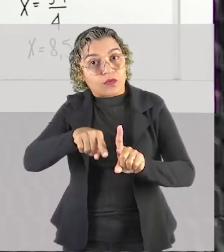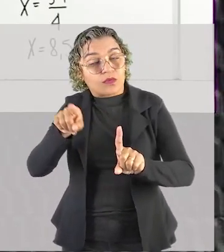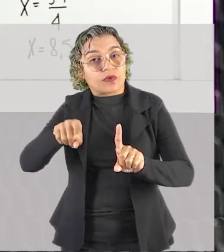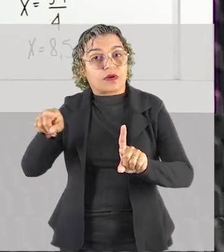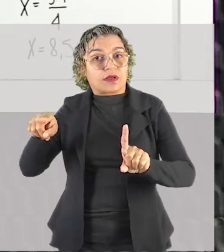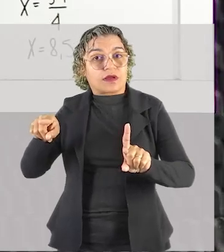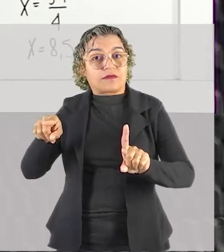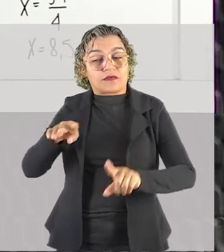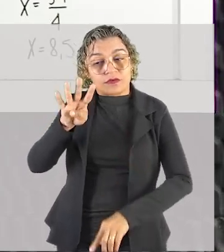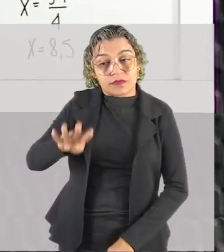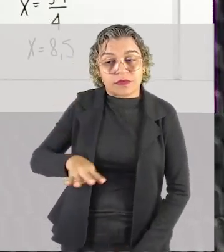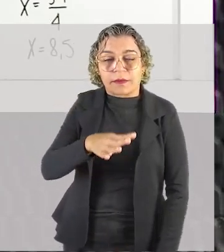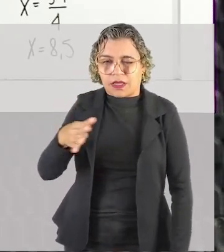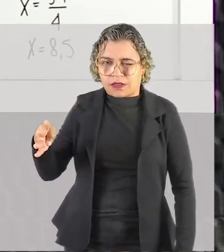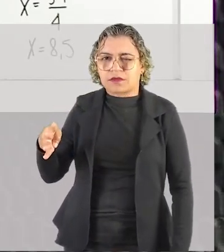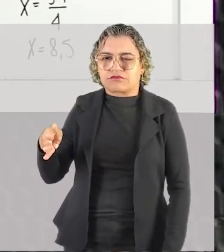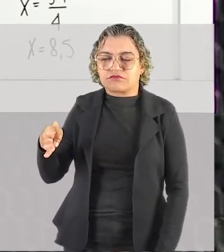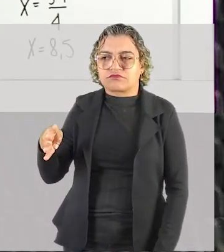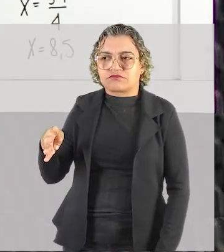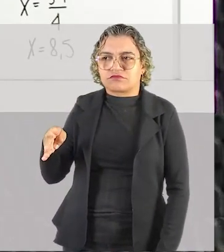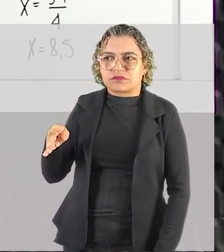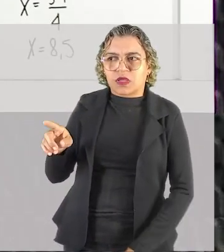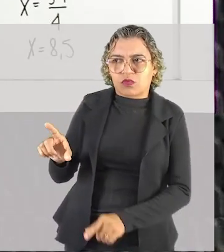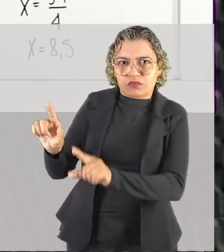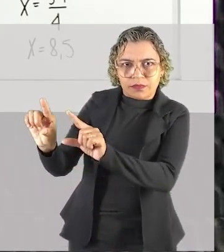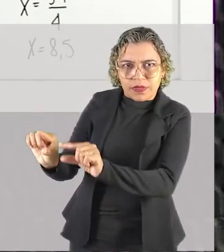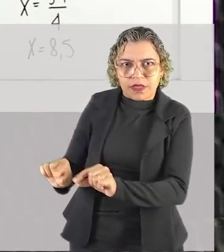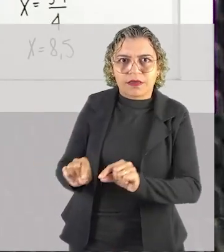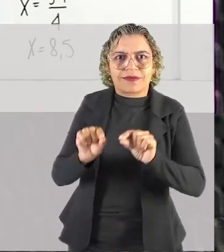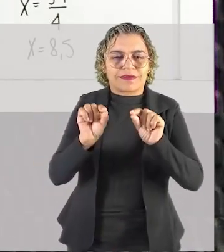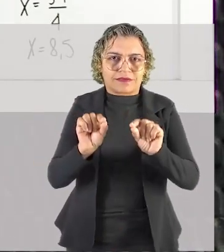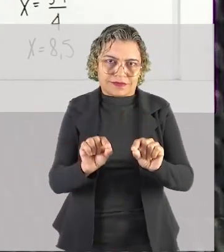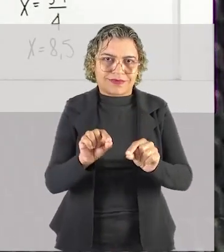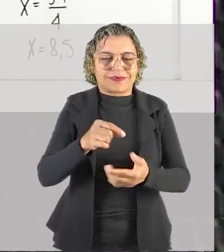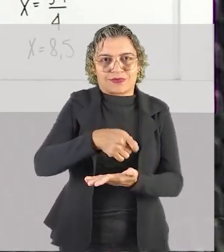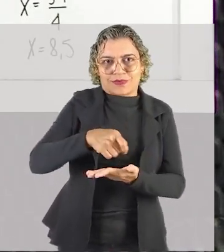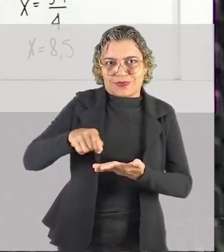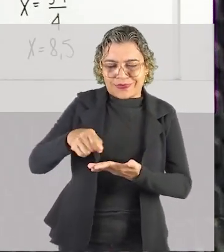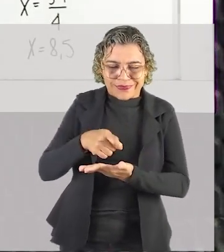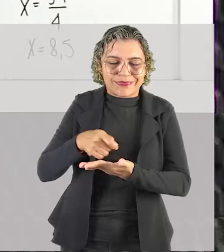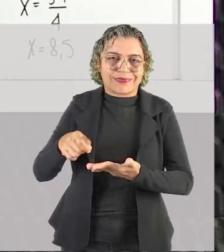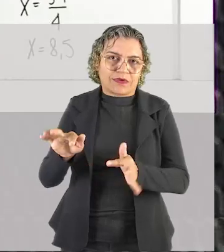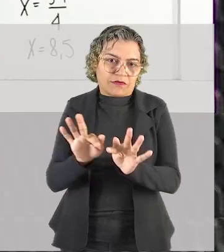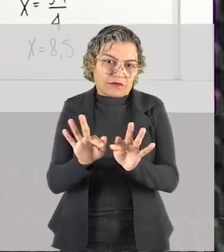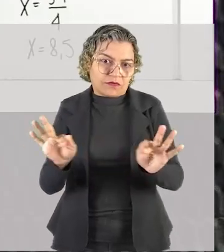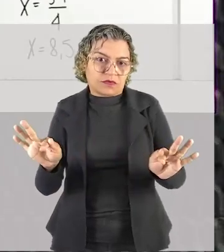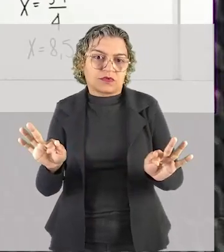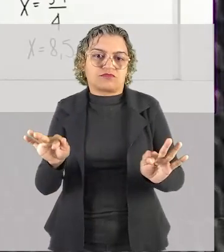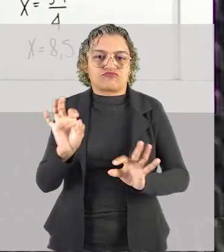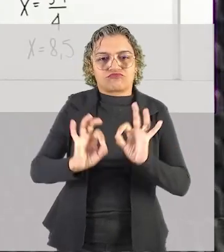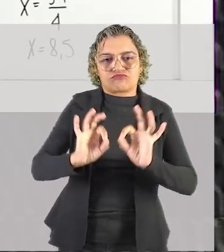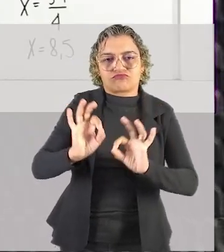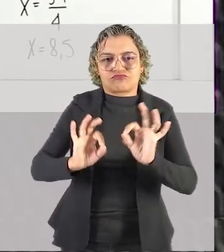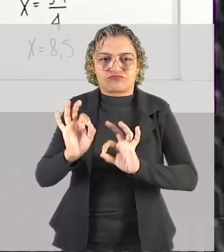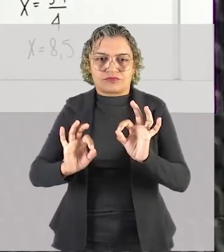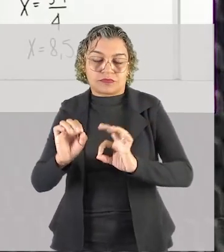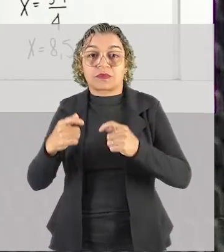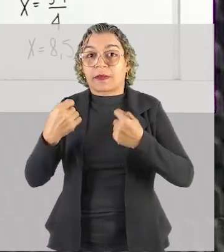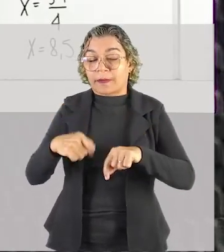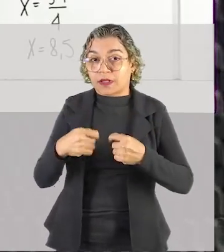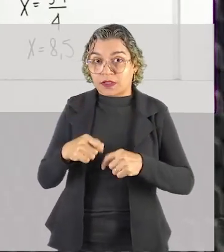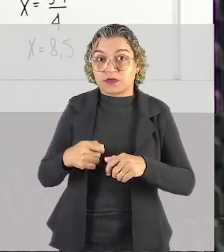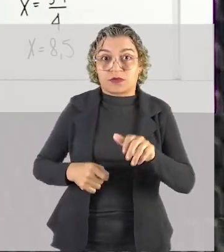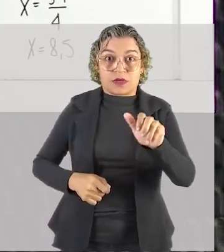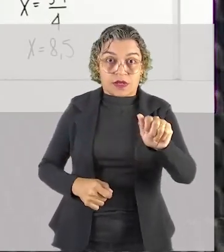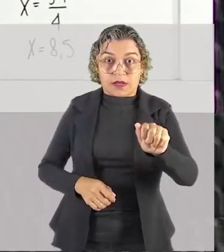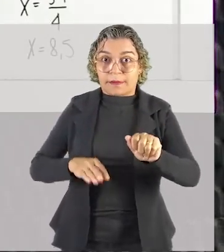tabela, na verdade. Eu peguei essa relação na tabela. Então, eu já montei a minha função aqui na sua forma geral. Eu sei que eu preciso encontrar